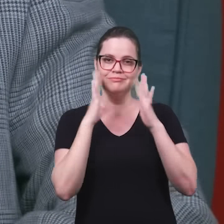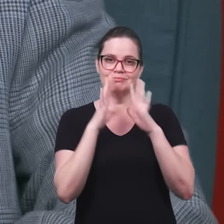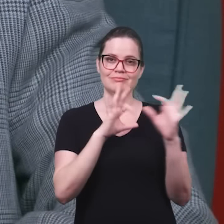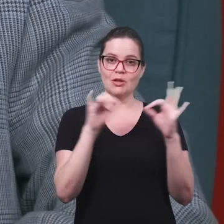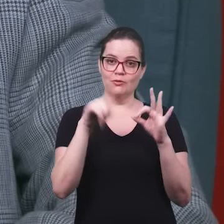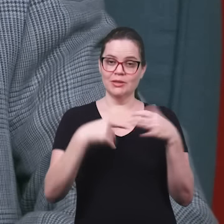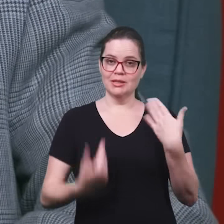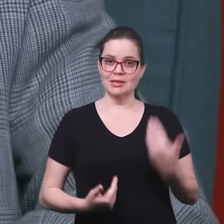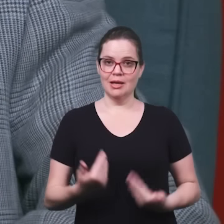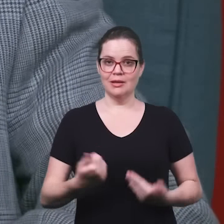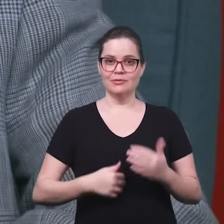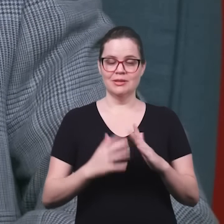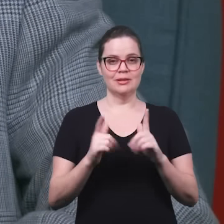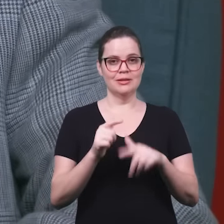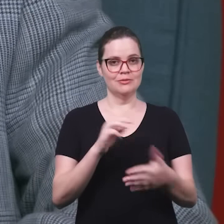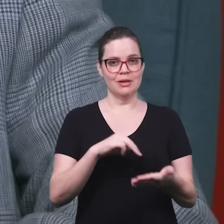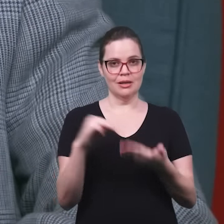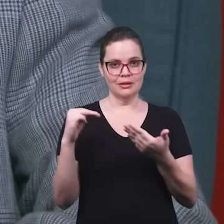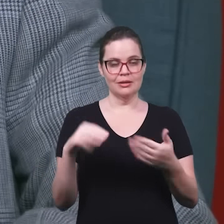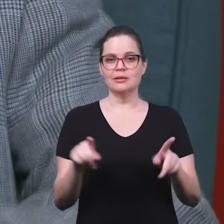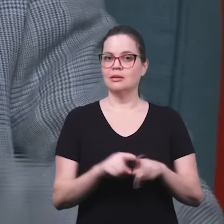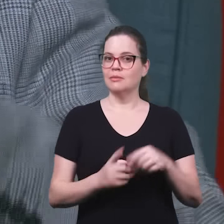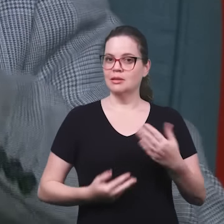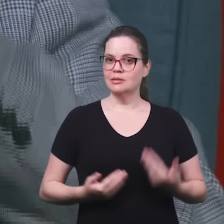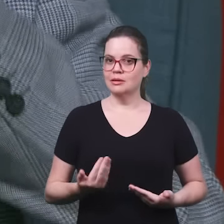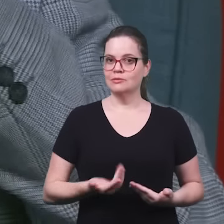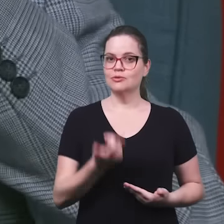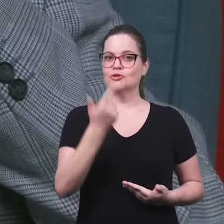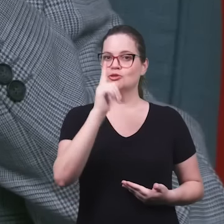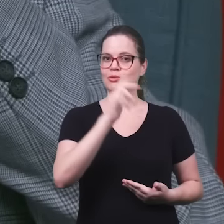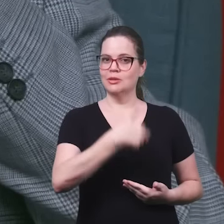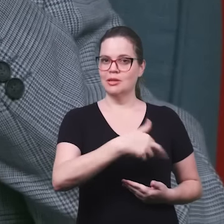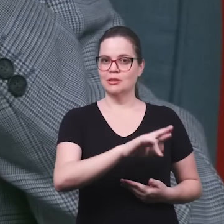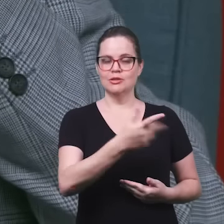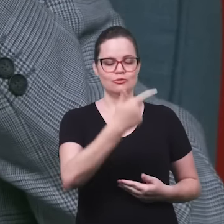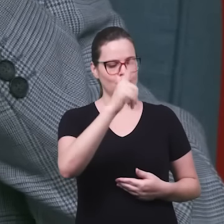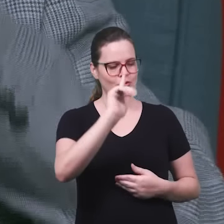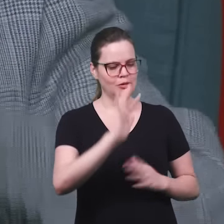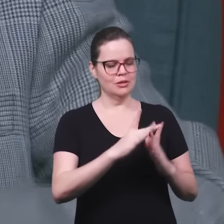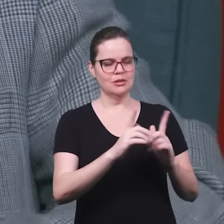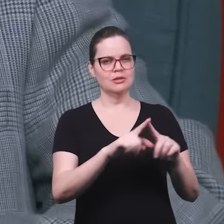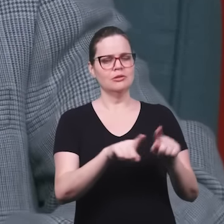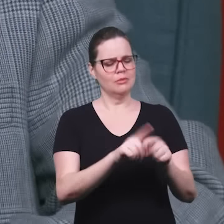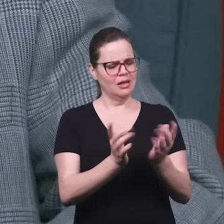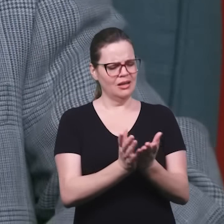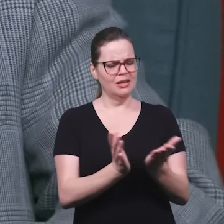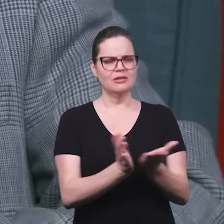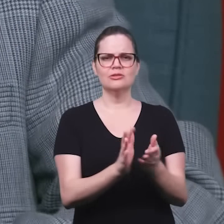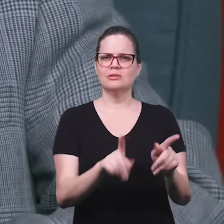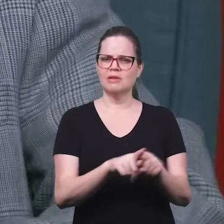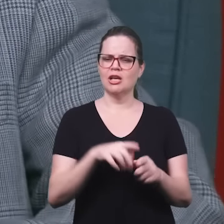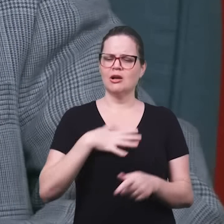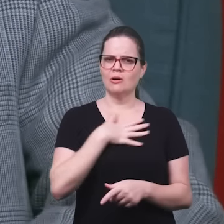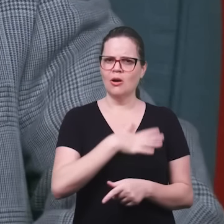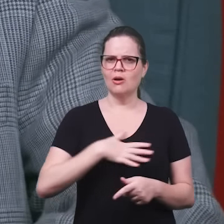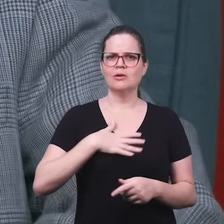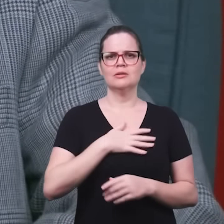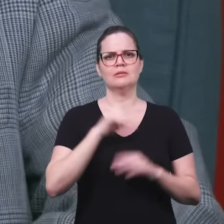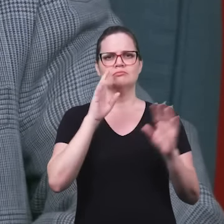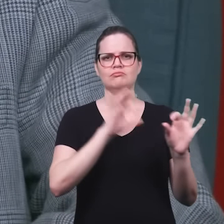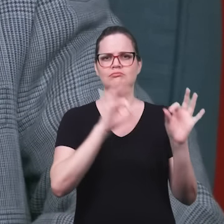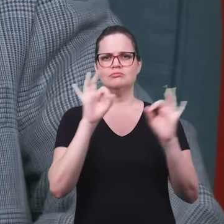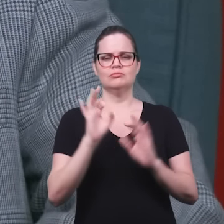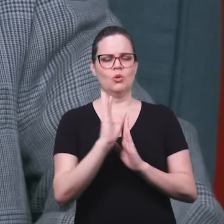Irmãos nossos da Igreja Cristã Maranata, irmãos nossos de outras igrejas que compartilham dos